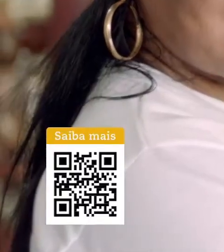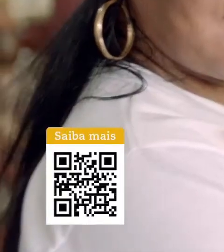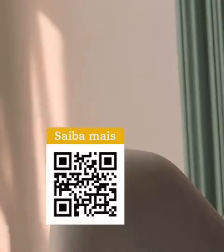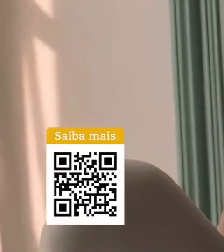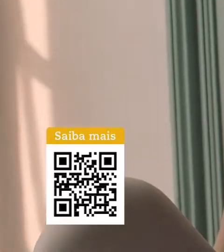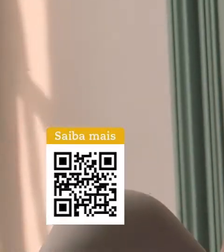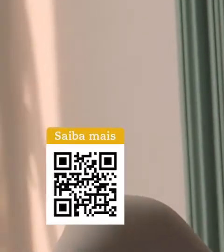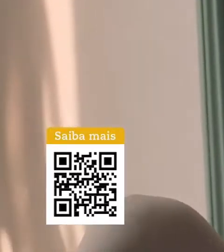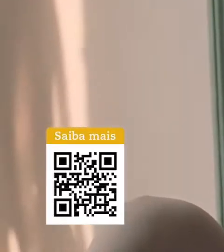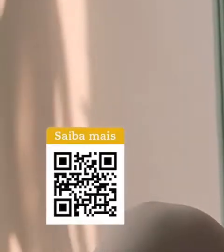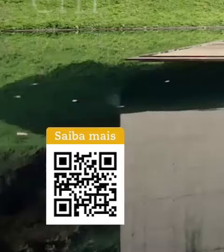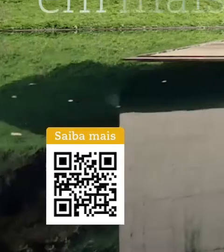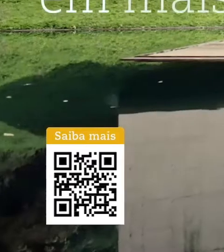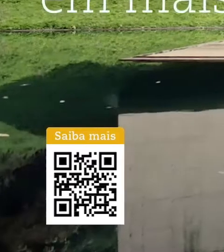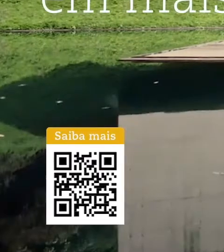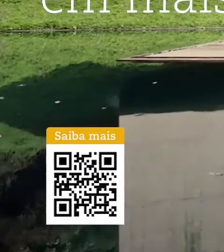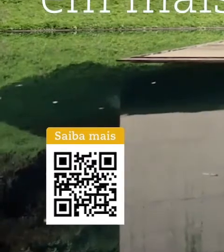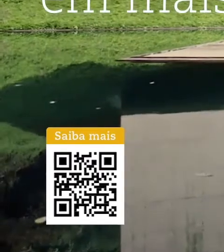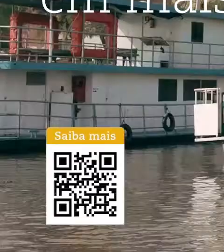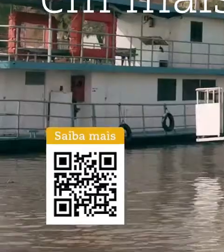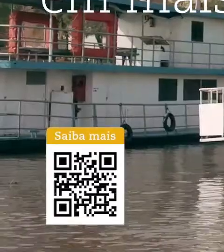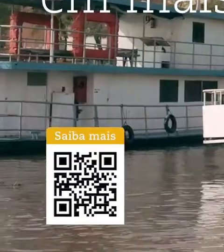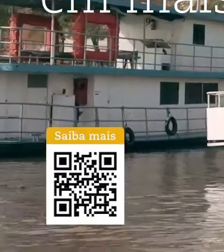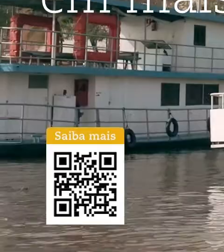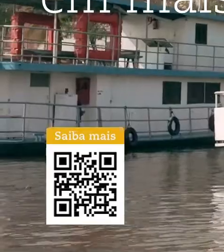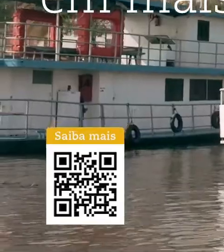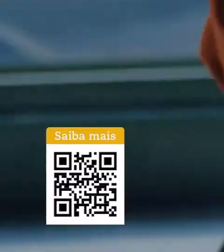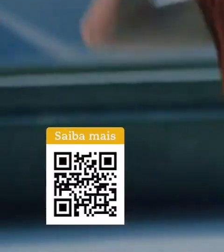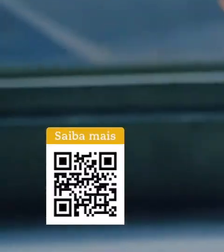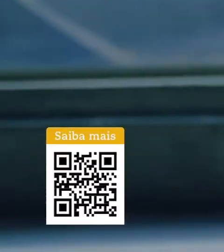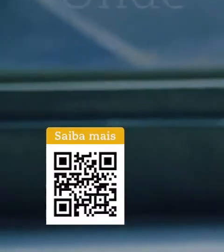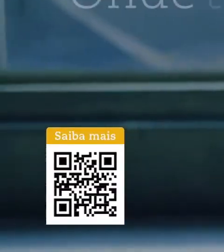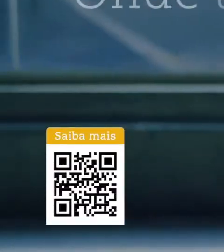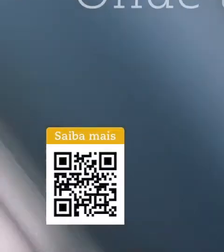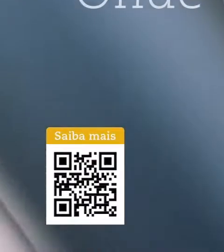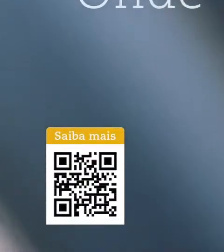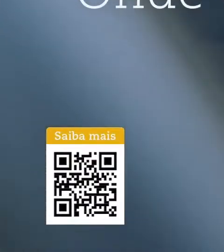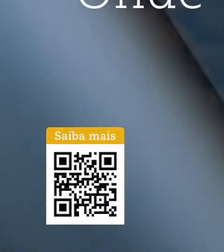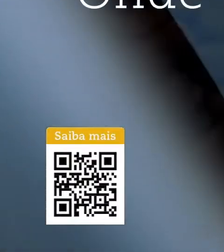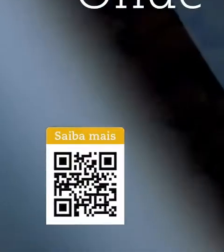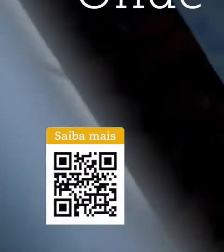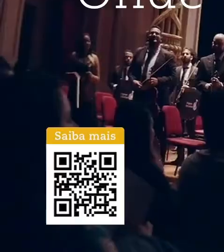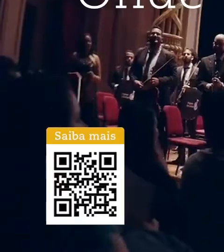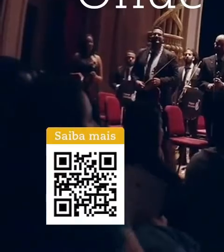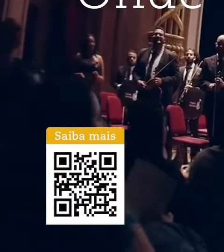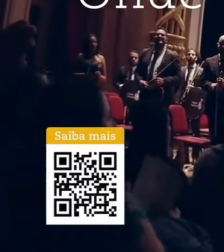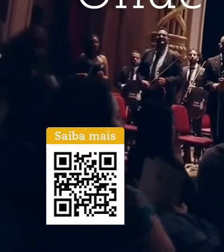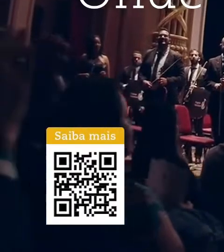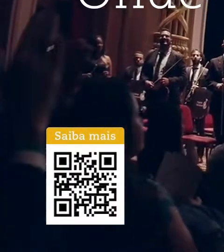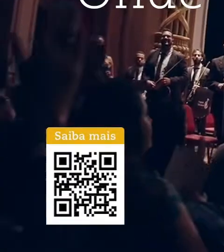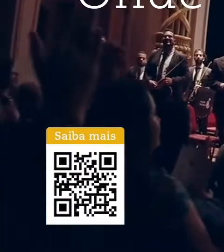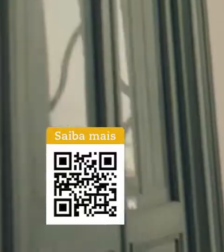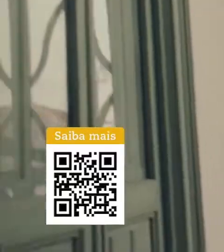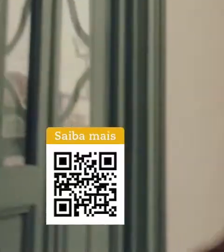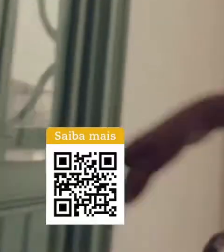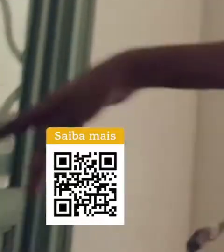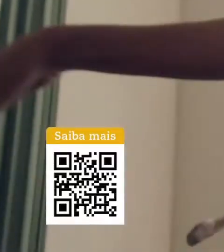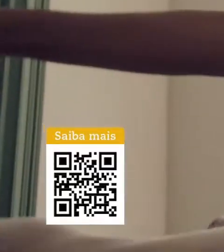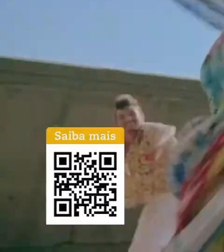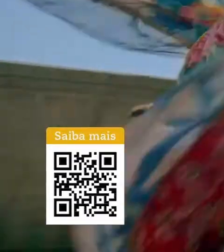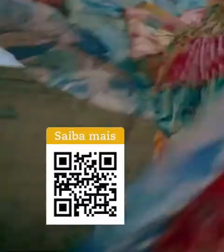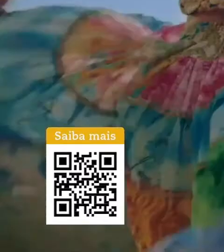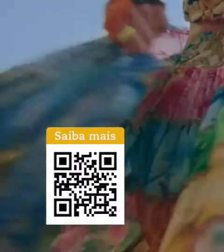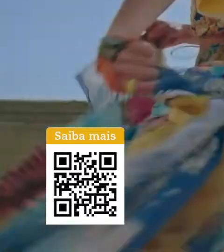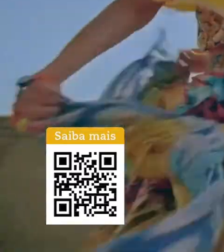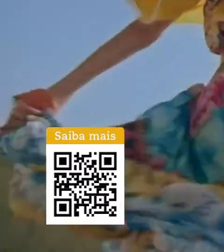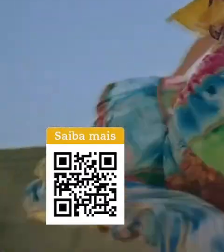ou patrocinados em mais de 160 municípios. Onde tem cultura, a Vale está.